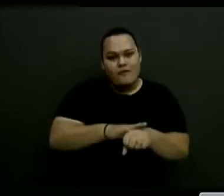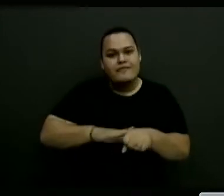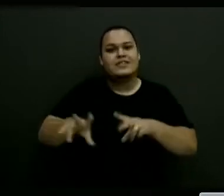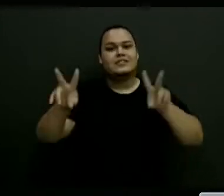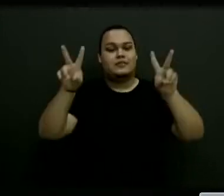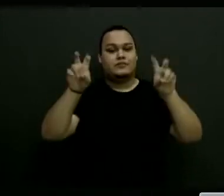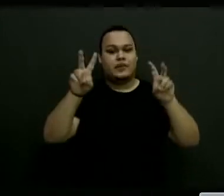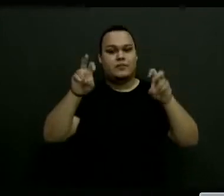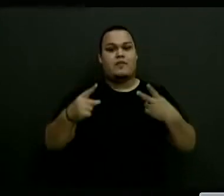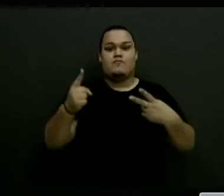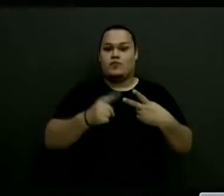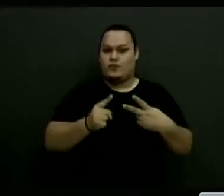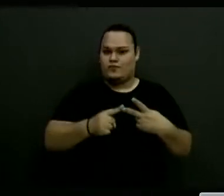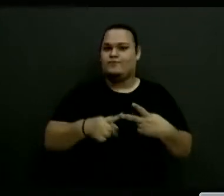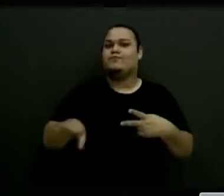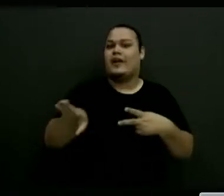Ambas